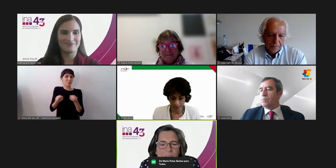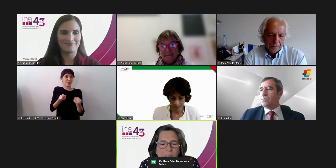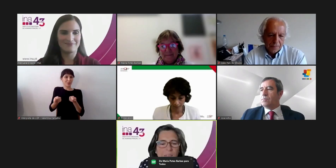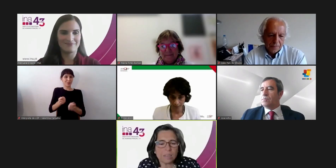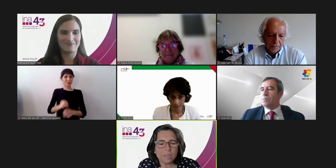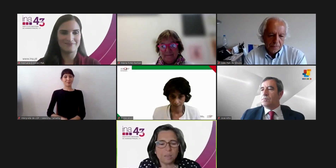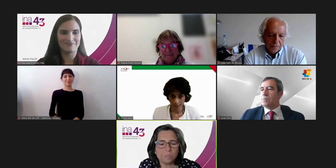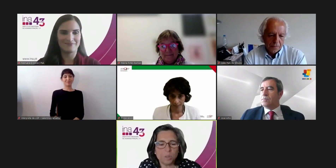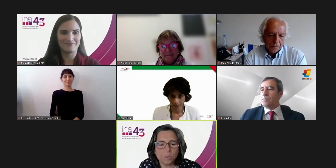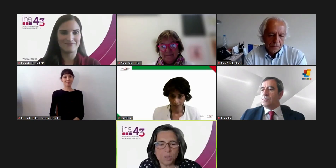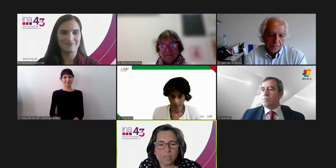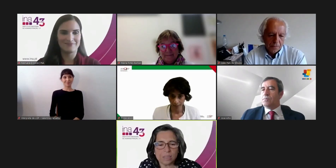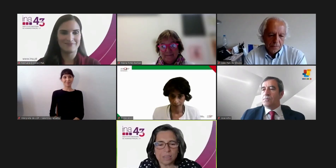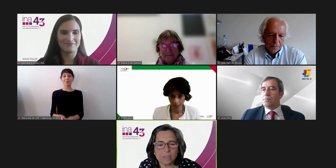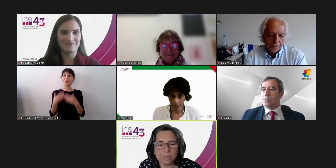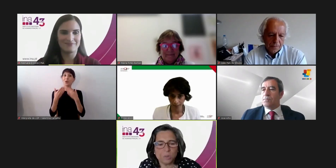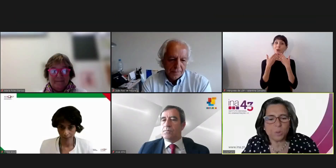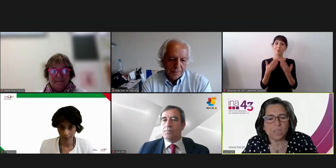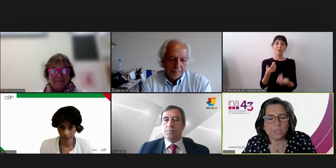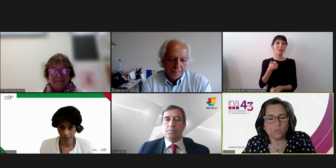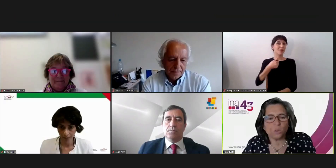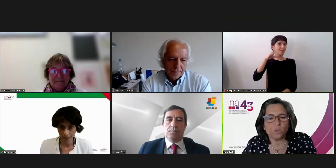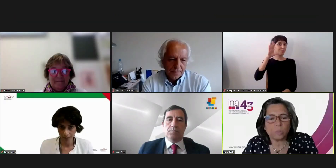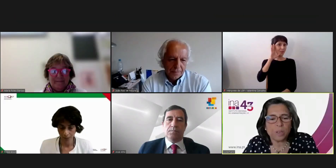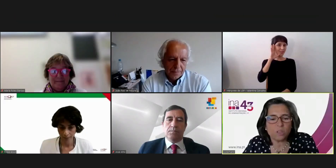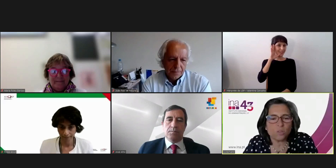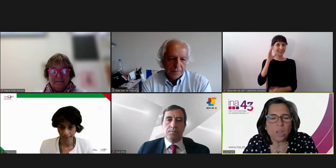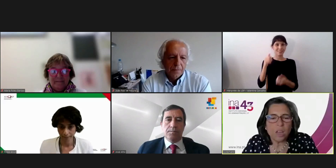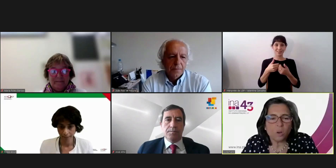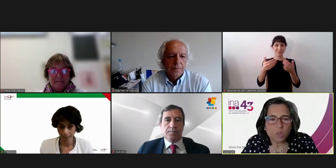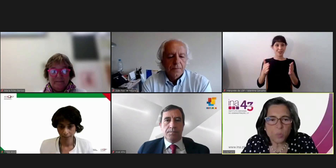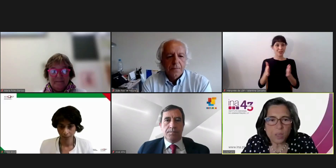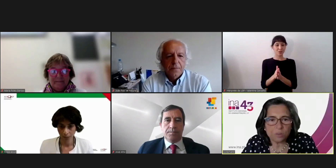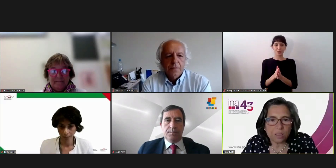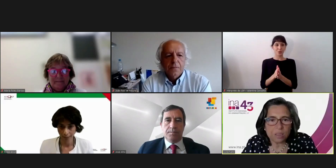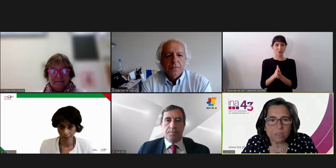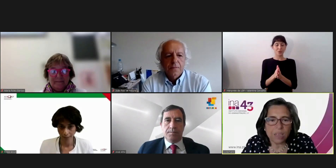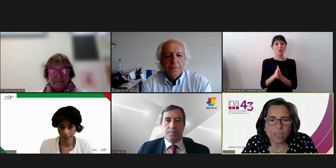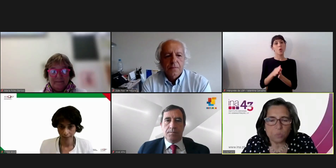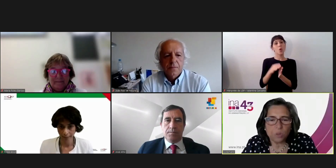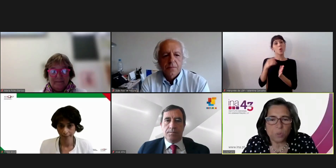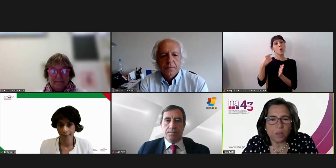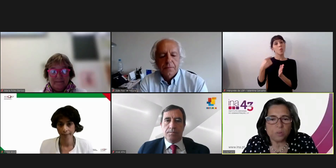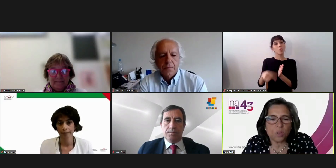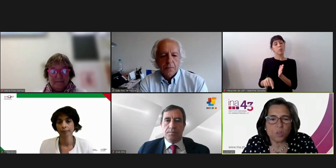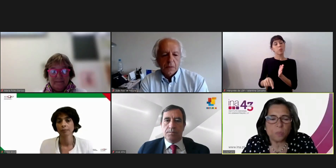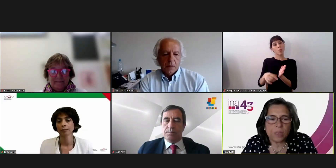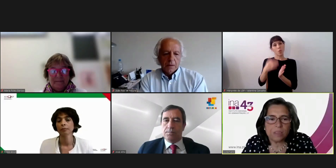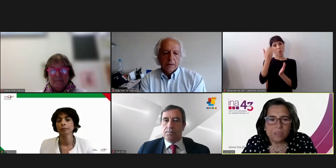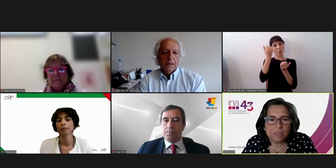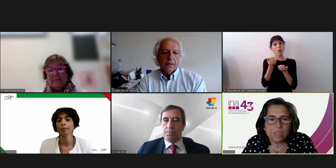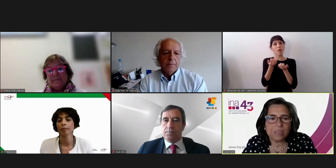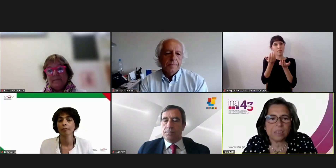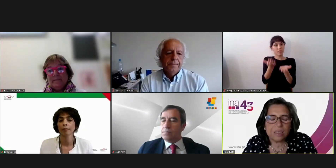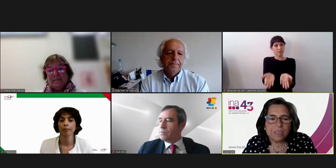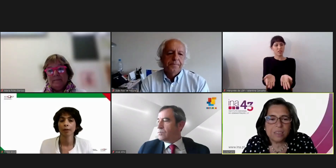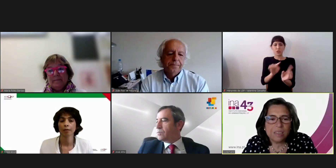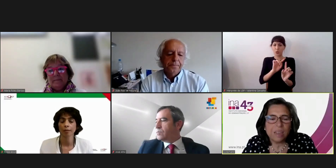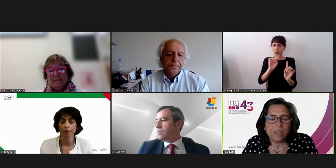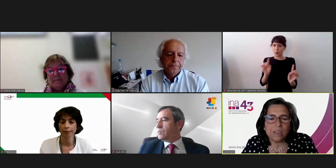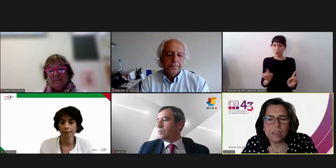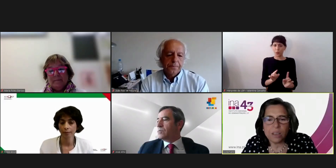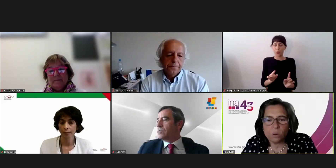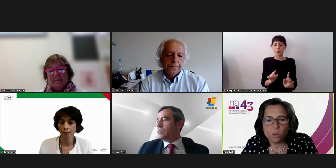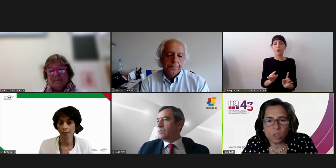Muito obrigada e muito boa tarde a todos. Apenas umas palavras iniciais muito breves para dizer